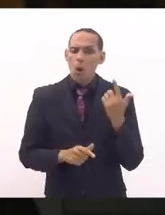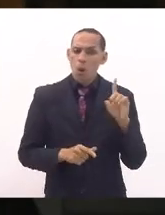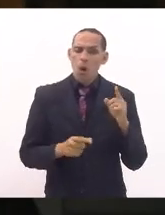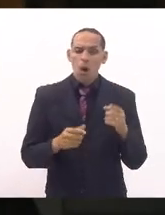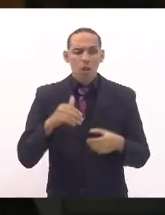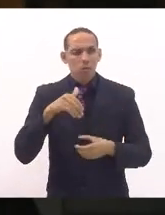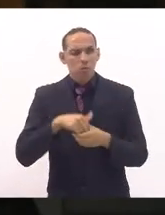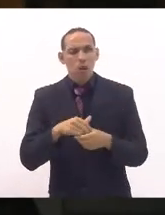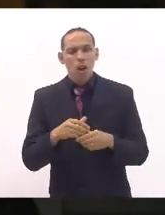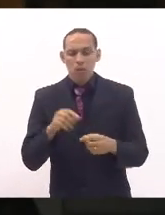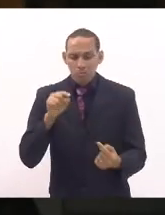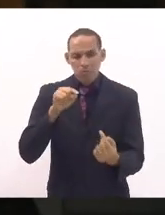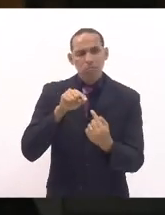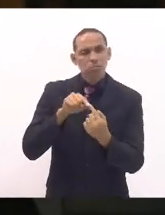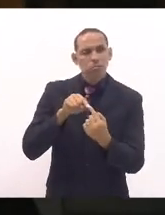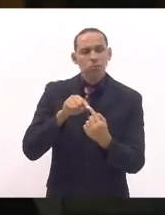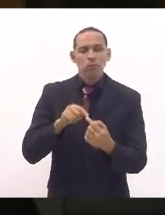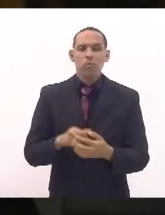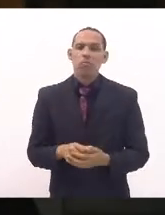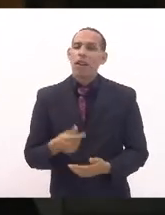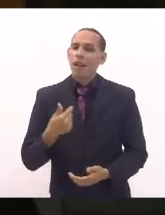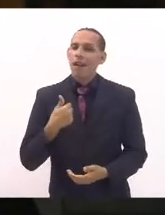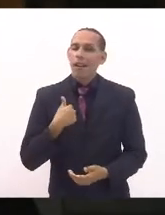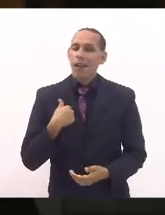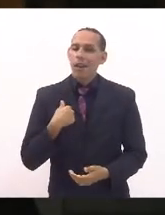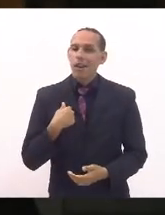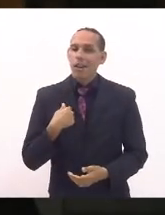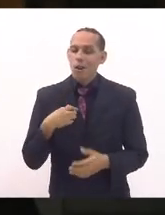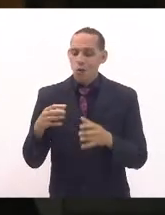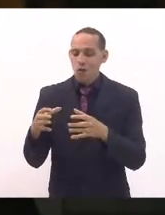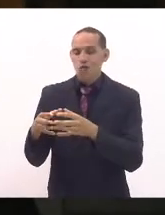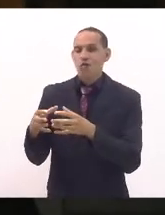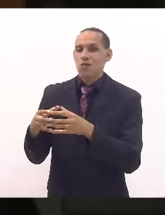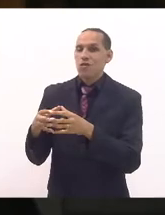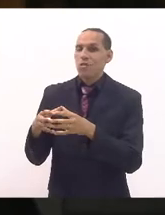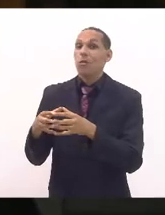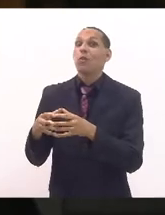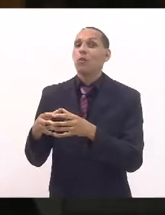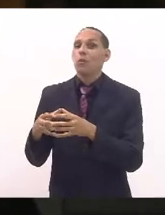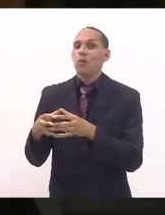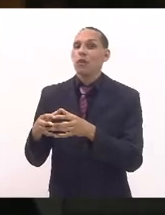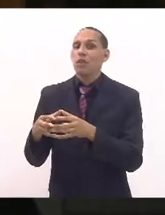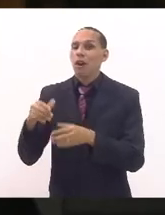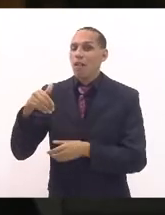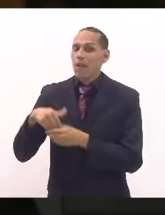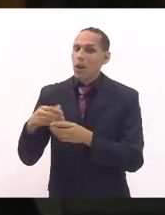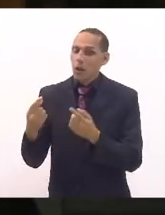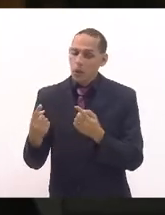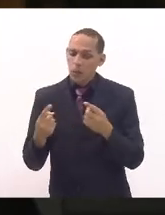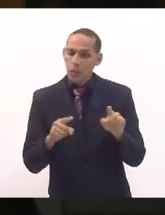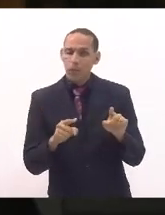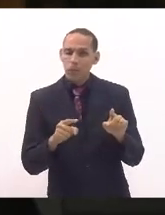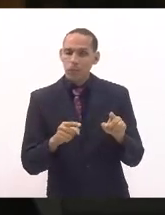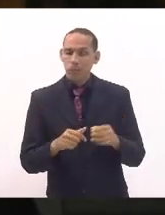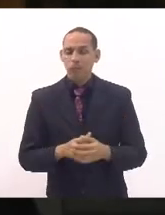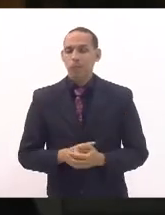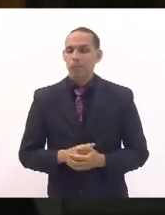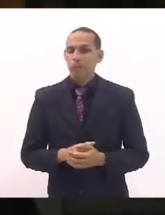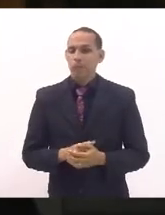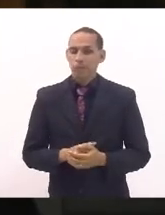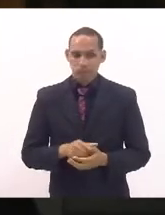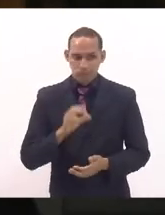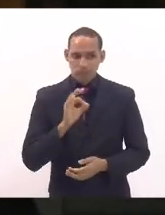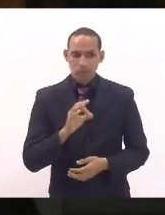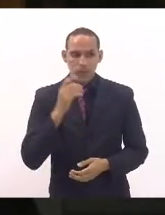votaram favorável. Eu faço parte daquele grupo que votou contrário. Viu,